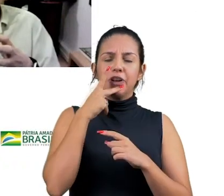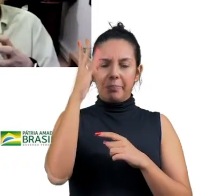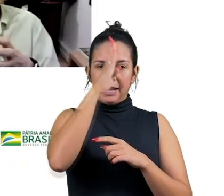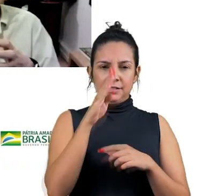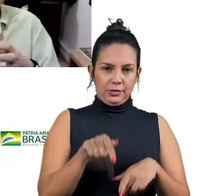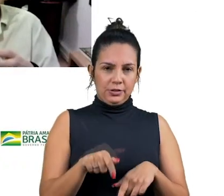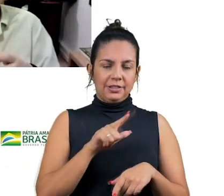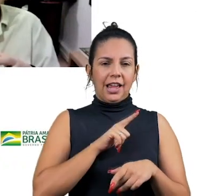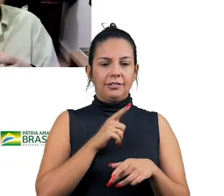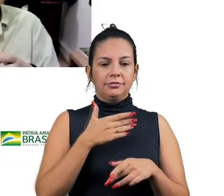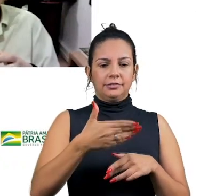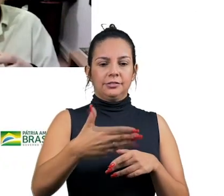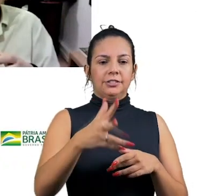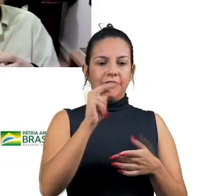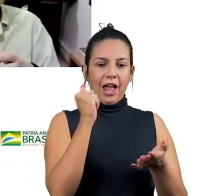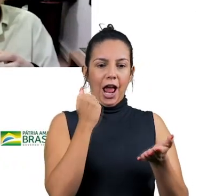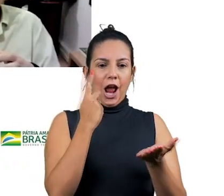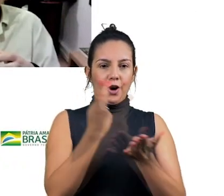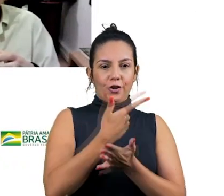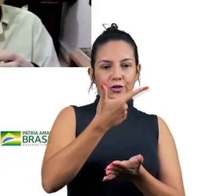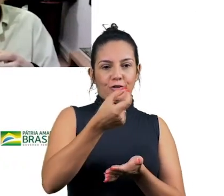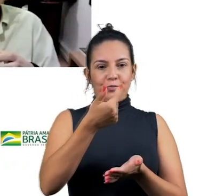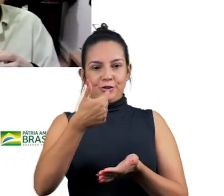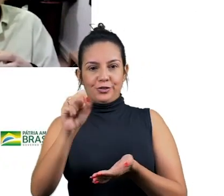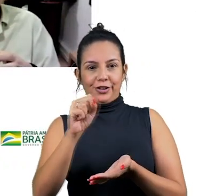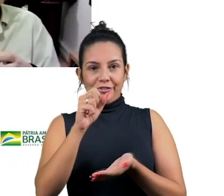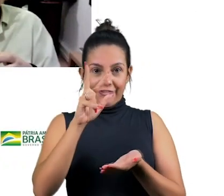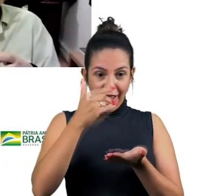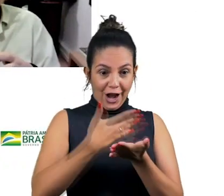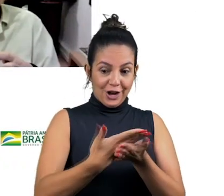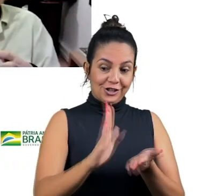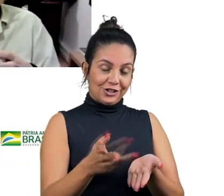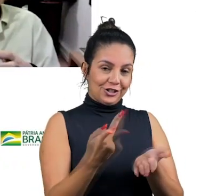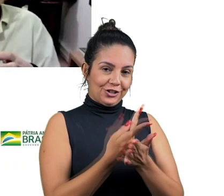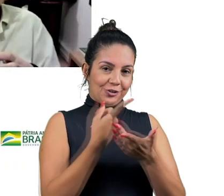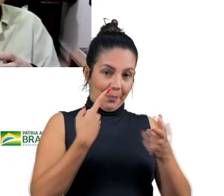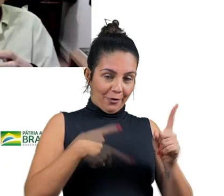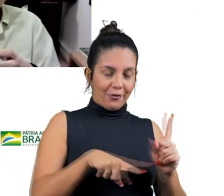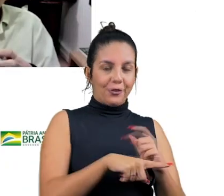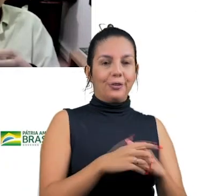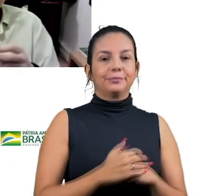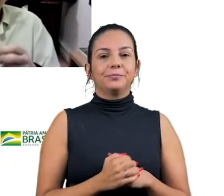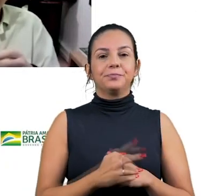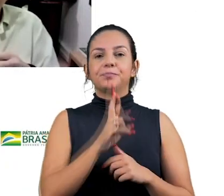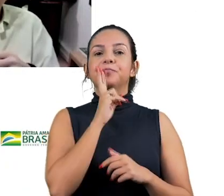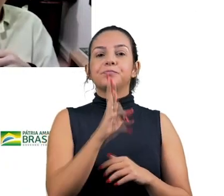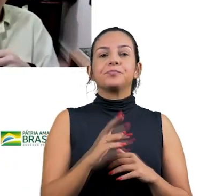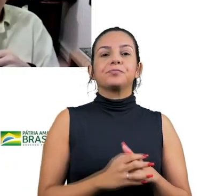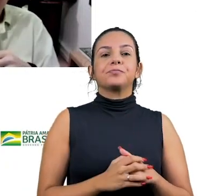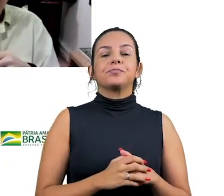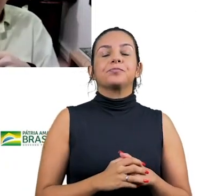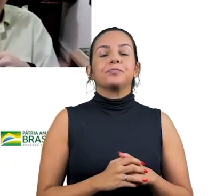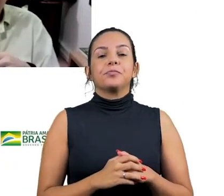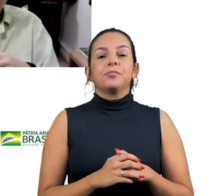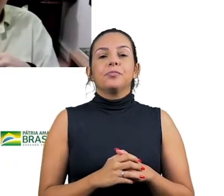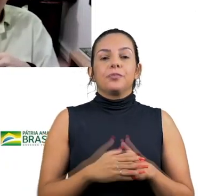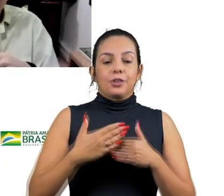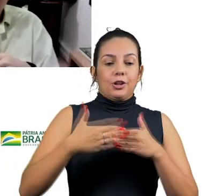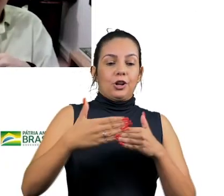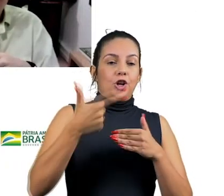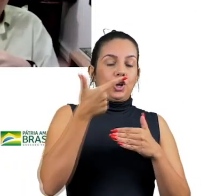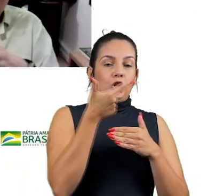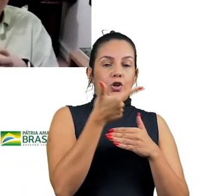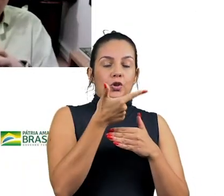Brasil, tem data? Tem um marco aí, 2018? Tem alguma coisa que aconteceu que provocou isso? Porque foi ao longo